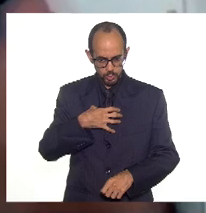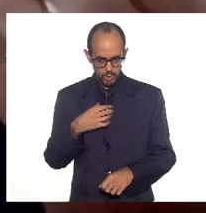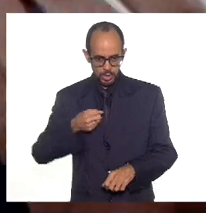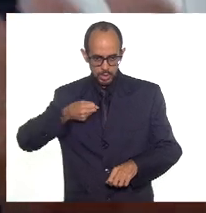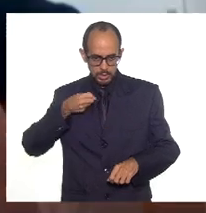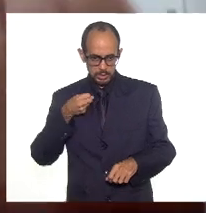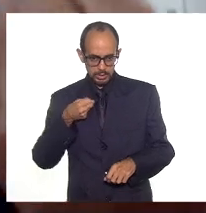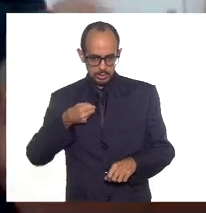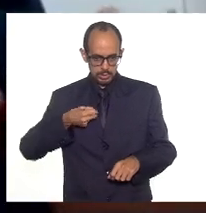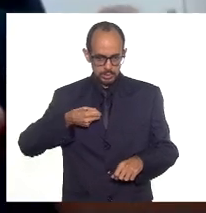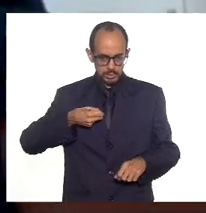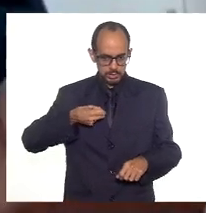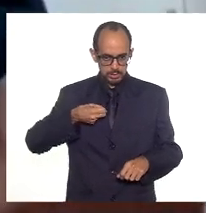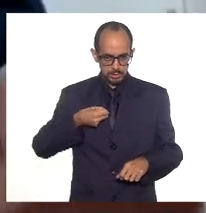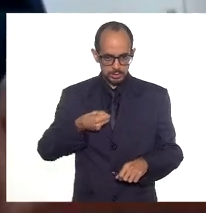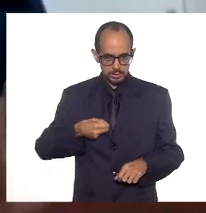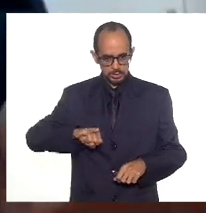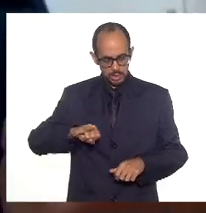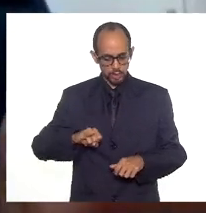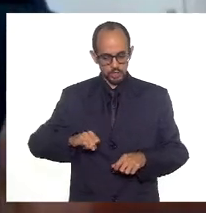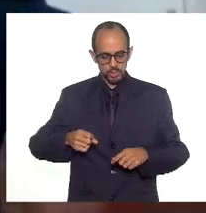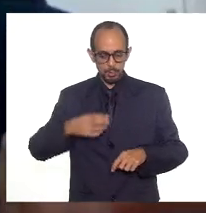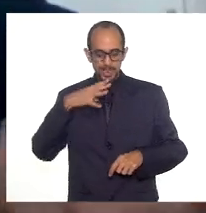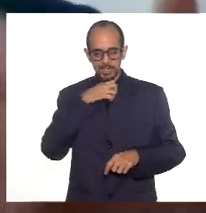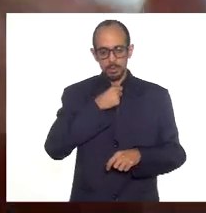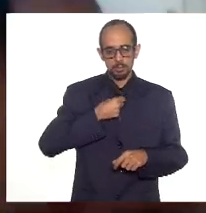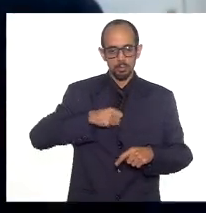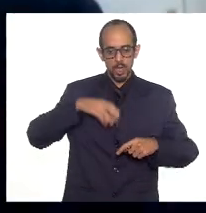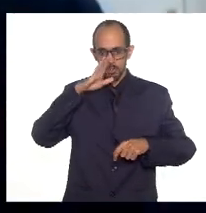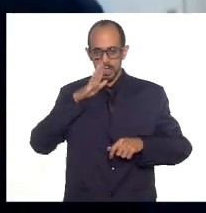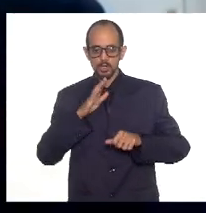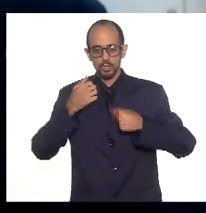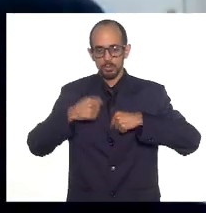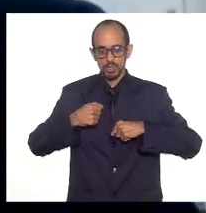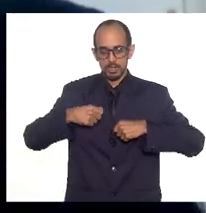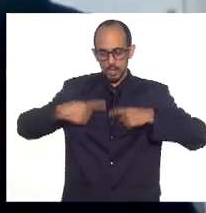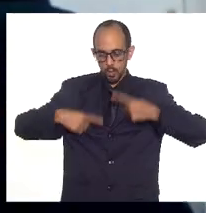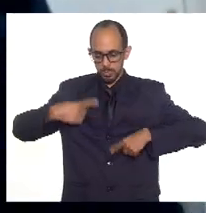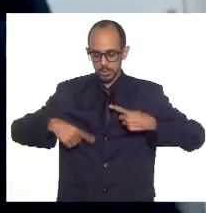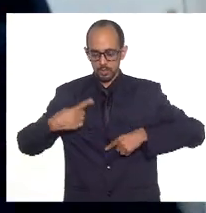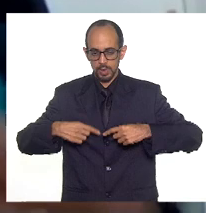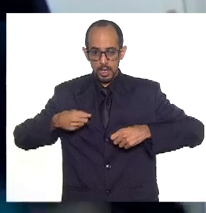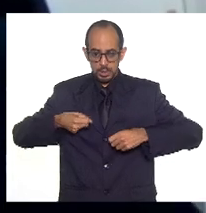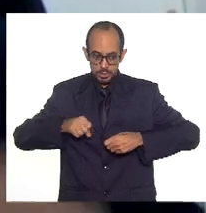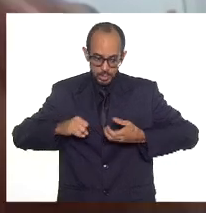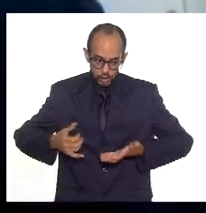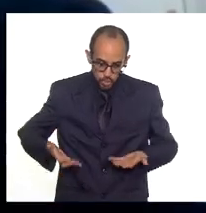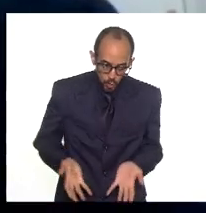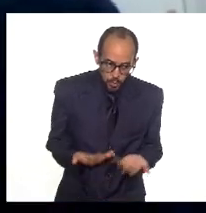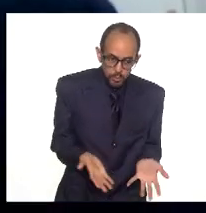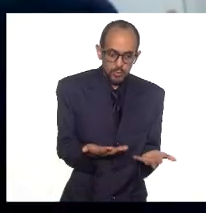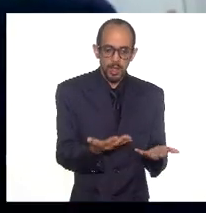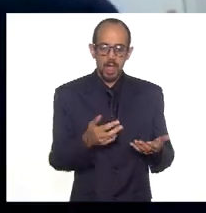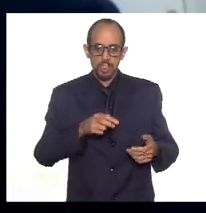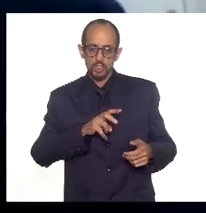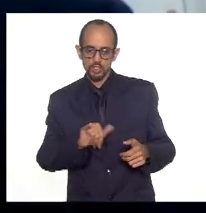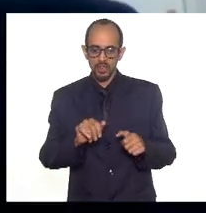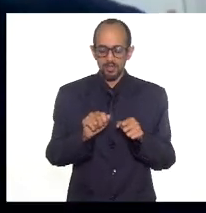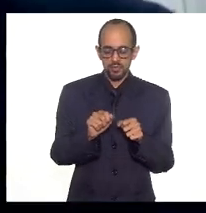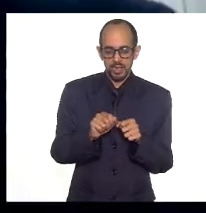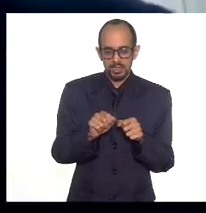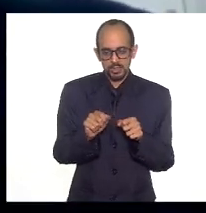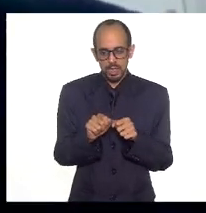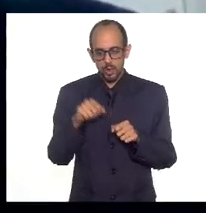gente está aumentando o custo, a gente está tirando competitividade no Brasil. Né? Quando a gente coloca isso para frente como incentivo, a gente está alavancando a competitividade do